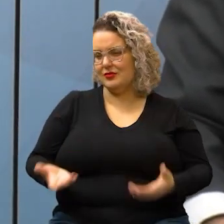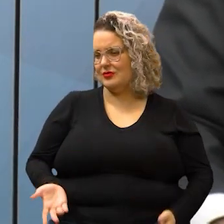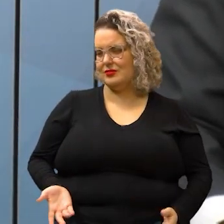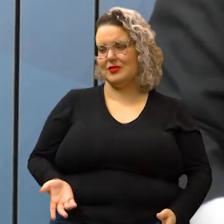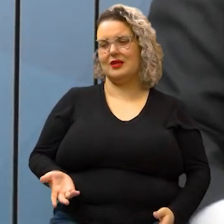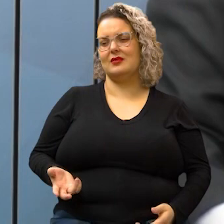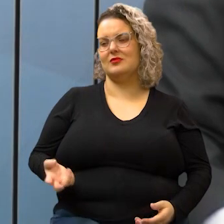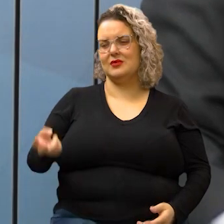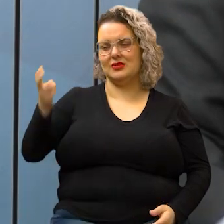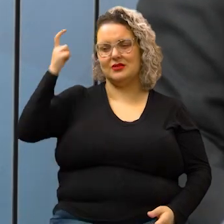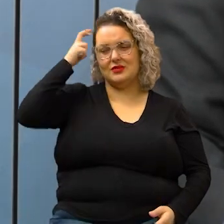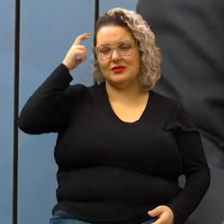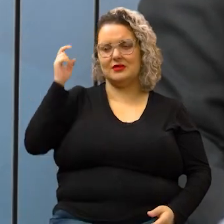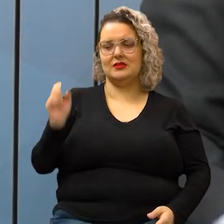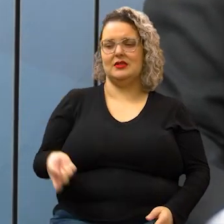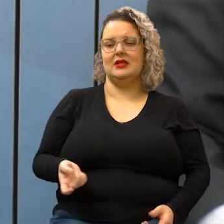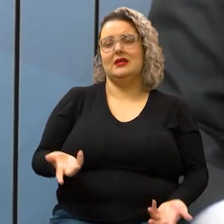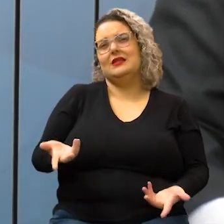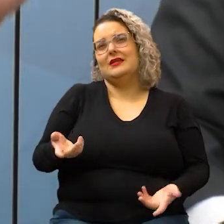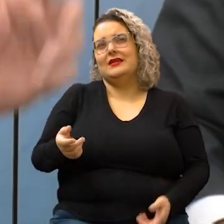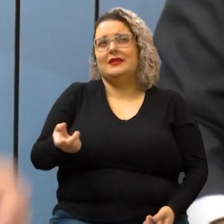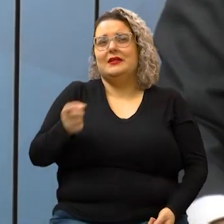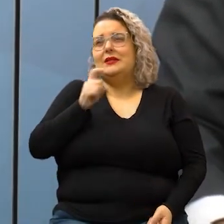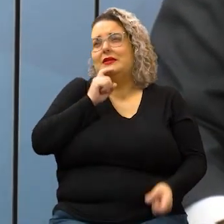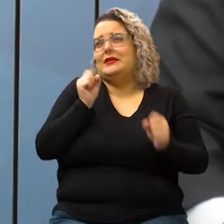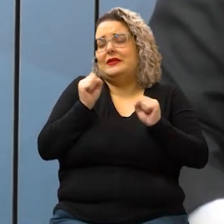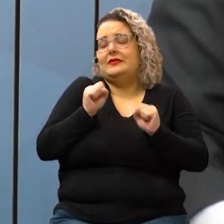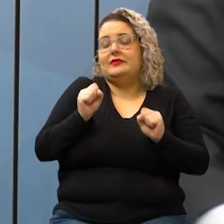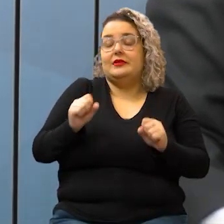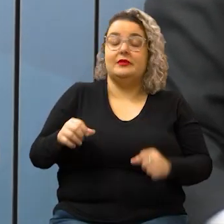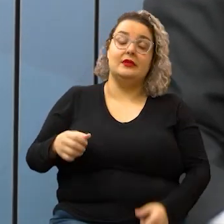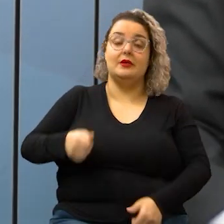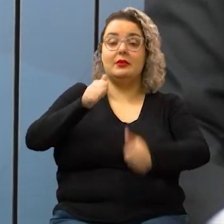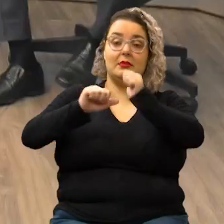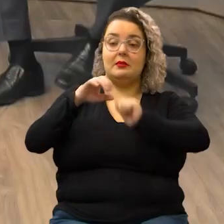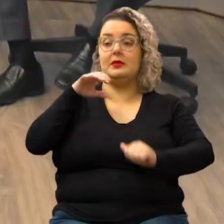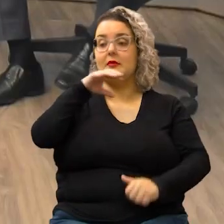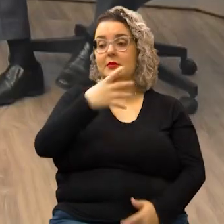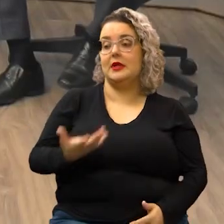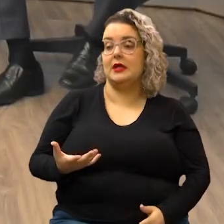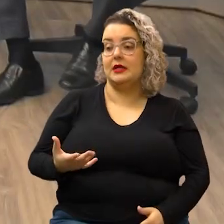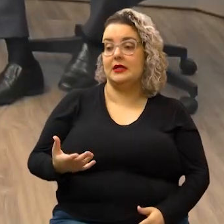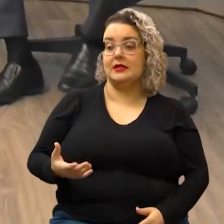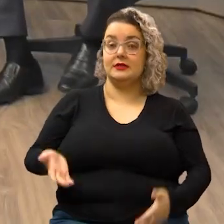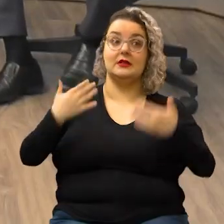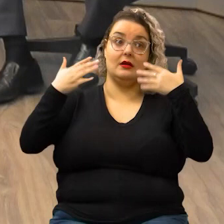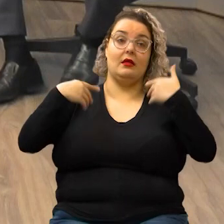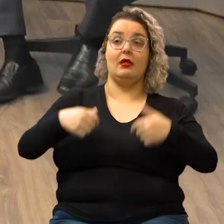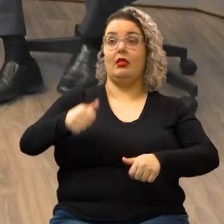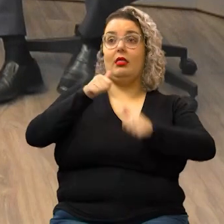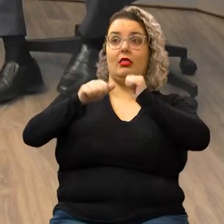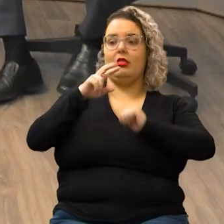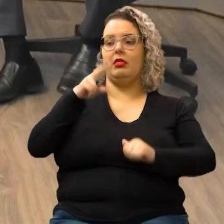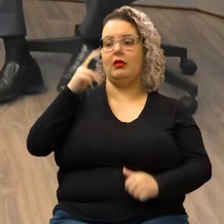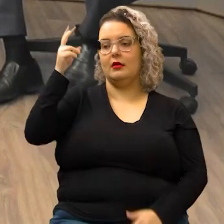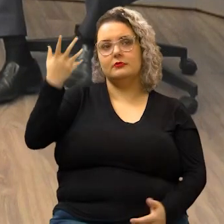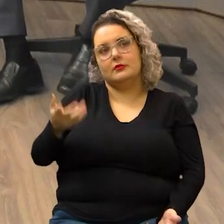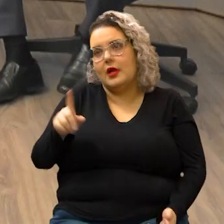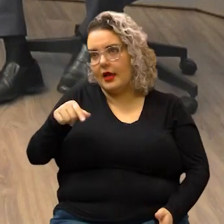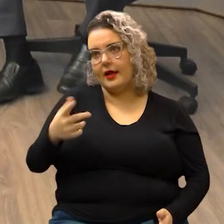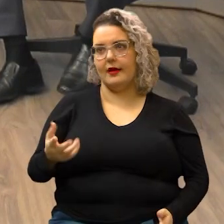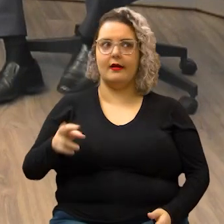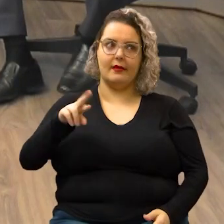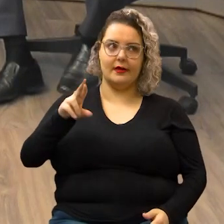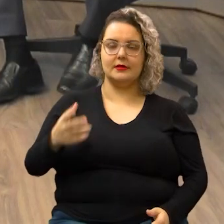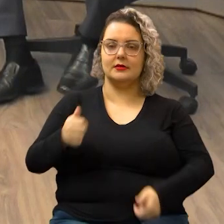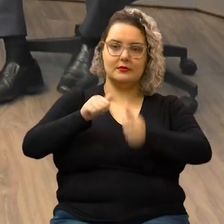para refrescar. Se está frio, é para esquentar. Meu time ganhou, meu time perdeu. Vamos comemorar. Tudo é razão. O que eu acho que pega